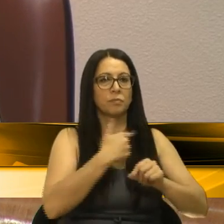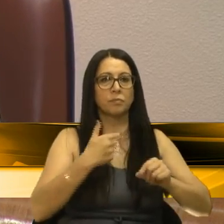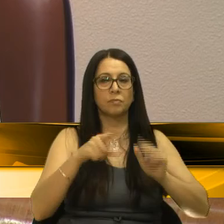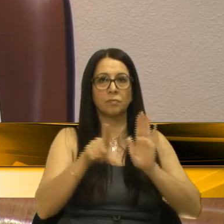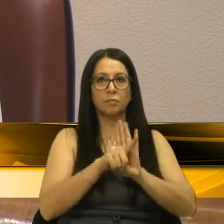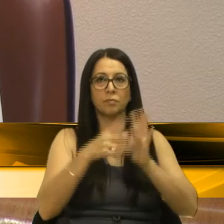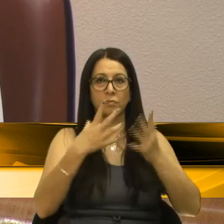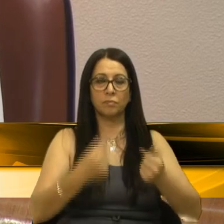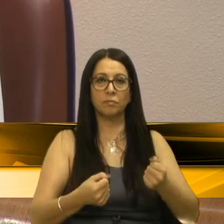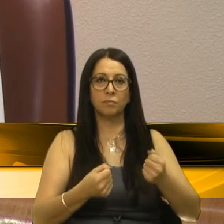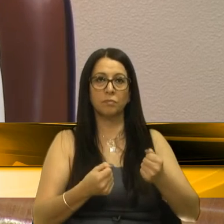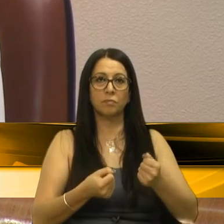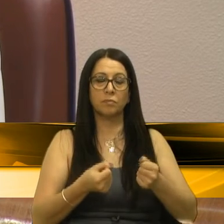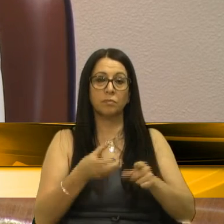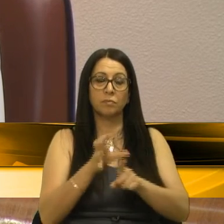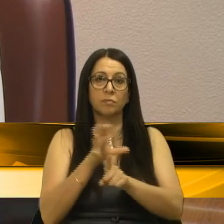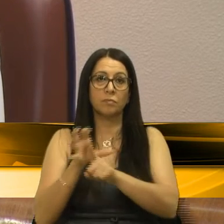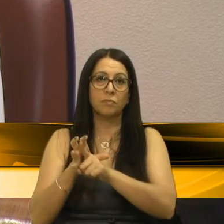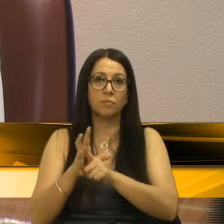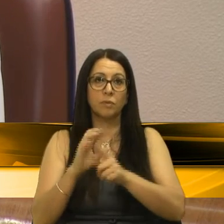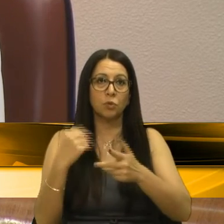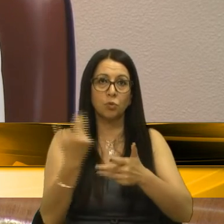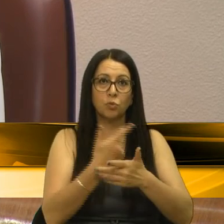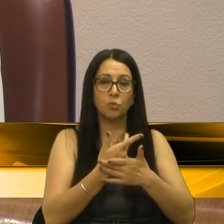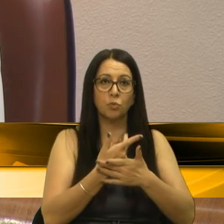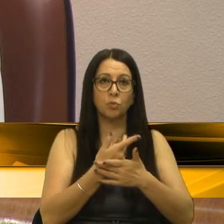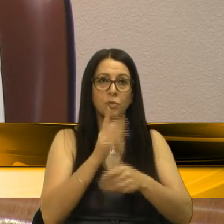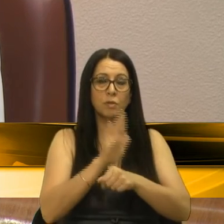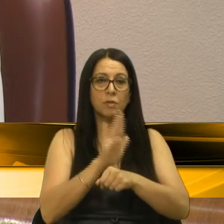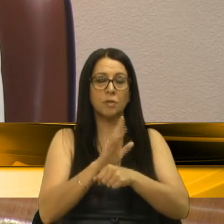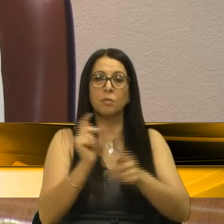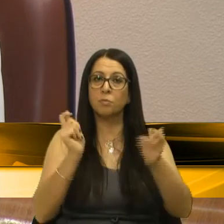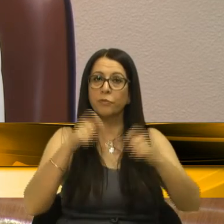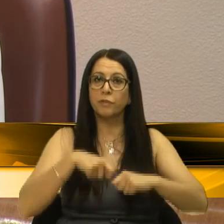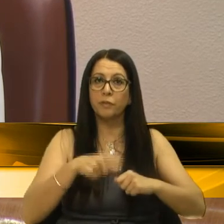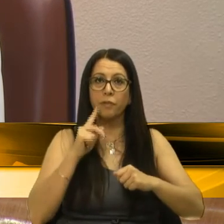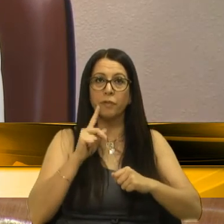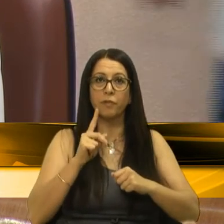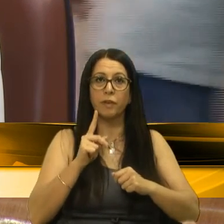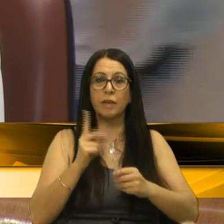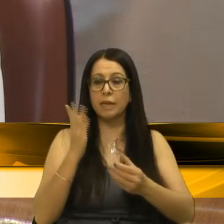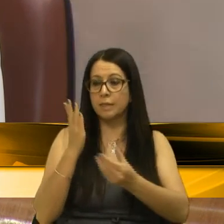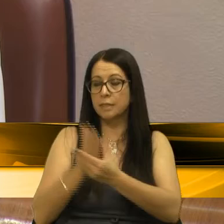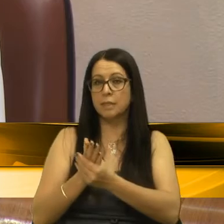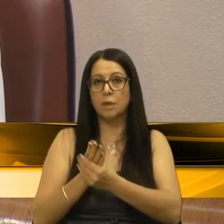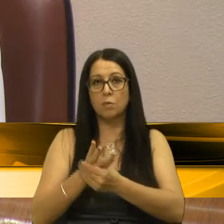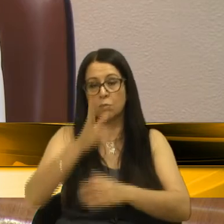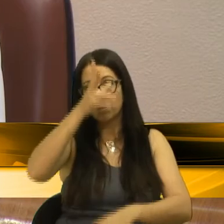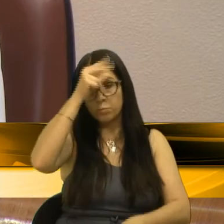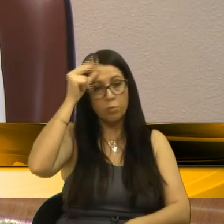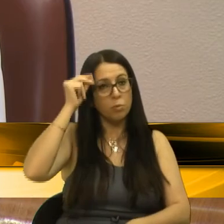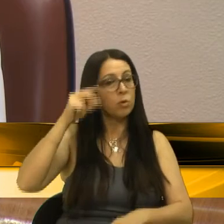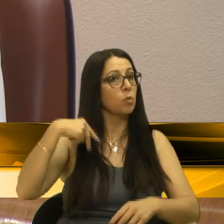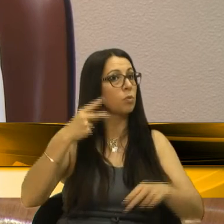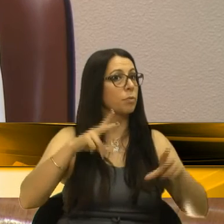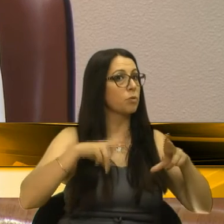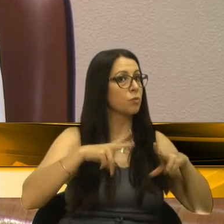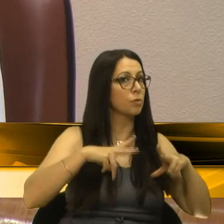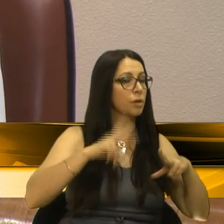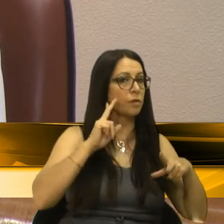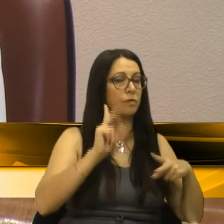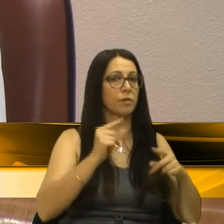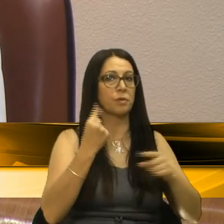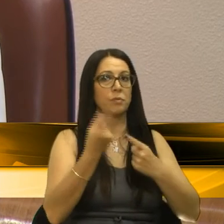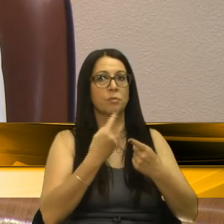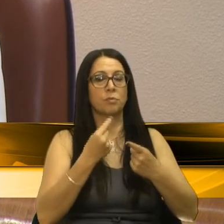admite sua intervenção, a interferência do assistente só é possível em ação penal pública. Na ação privada, ofendido